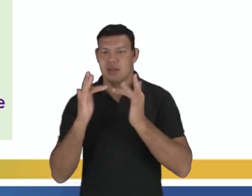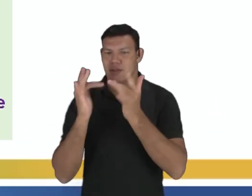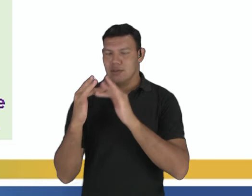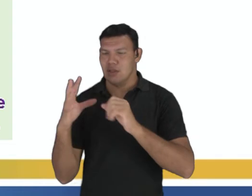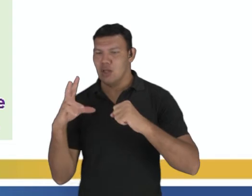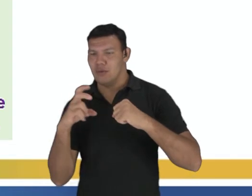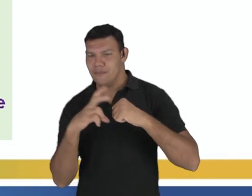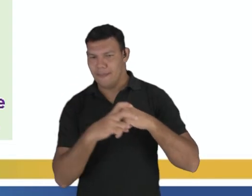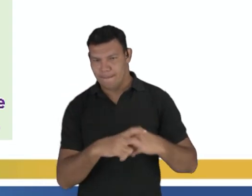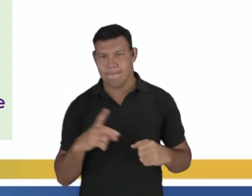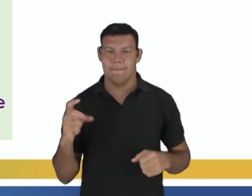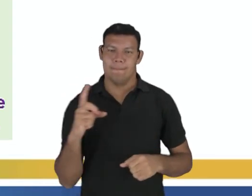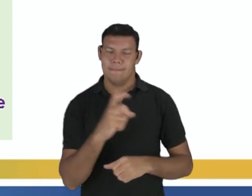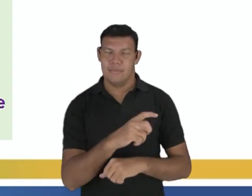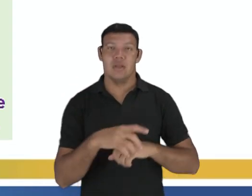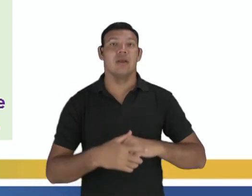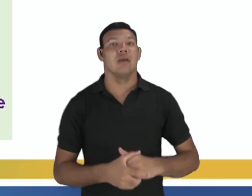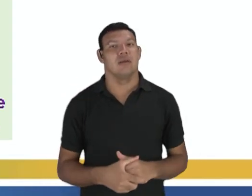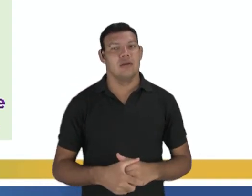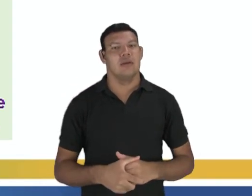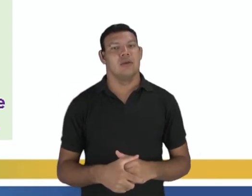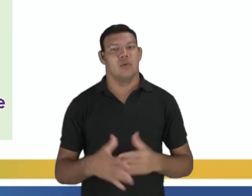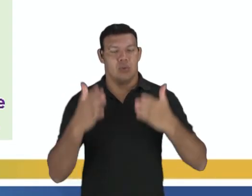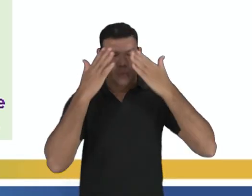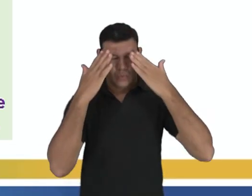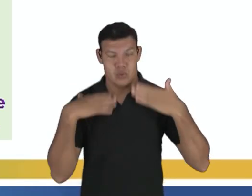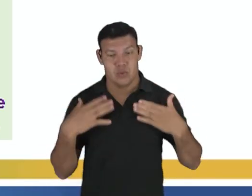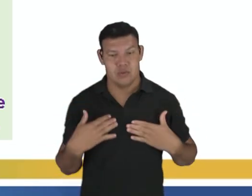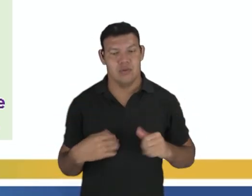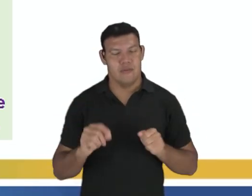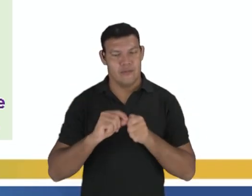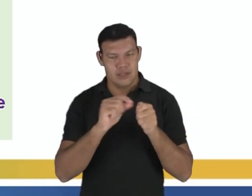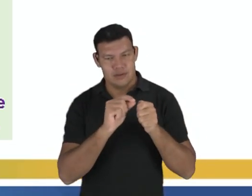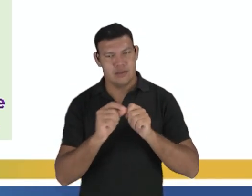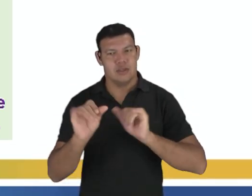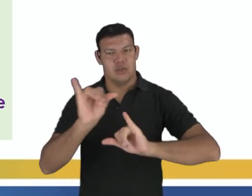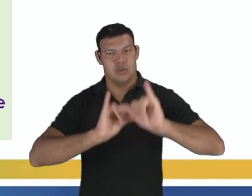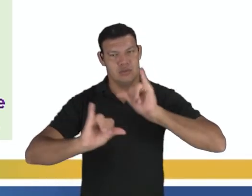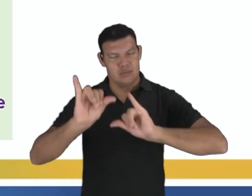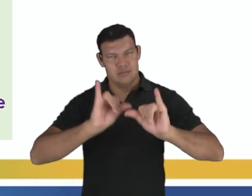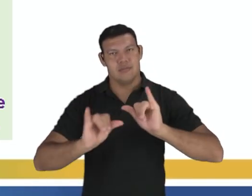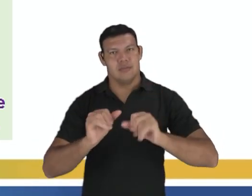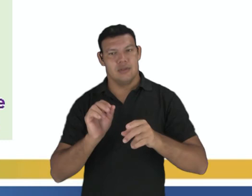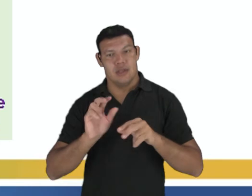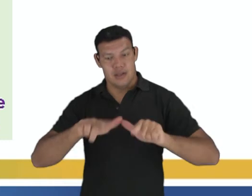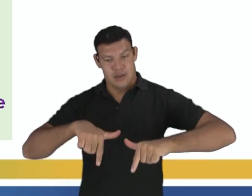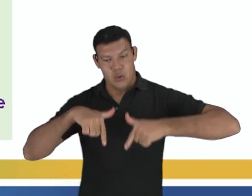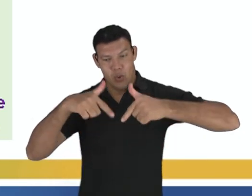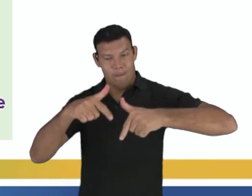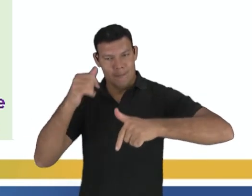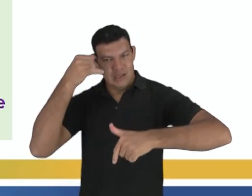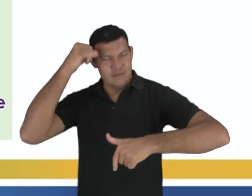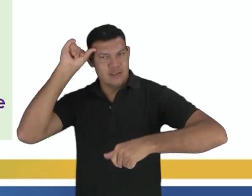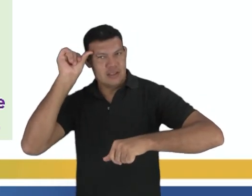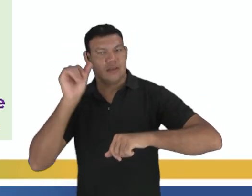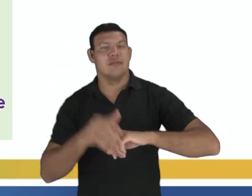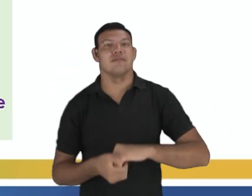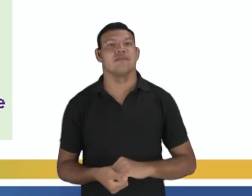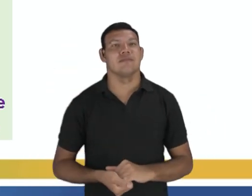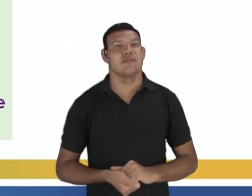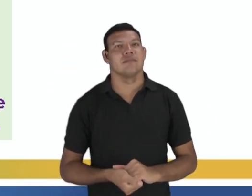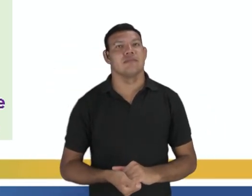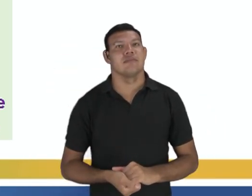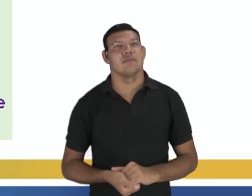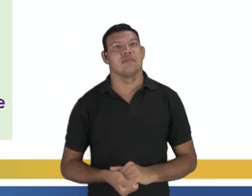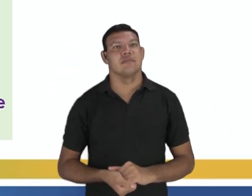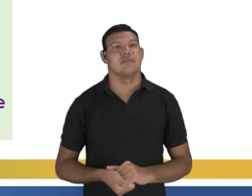em contato com algum vírus, bactéria, o nosso organismo começa a produzir substâncias para atacar esses antígenos, tá? Então, as